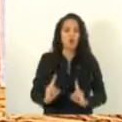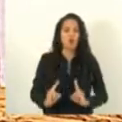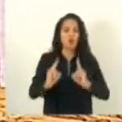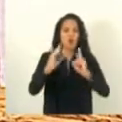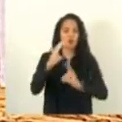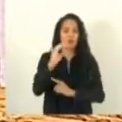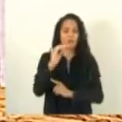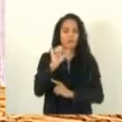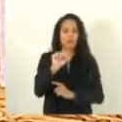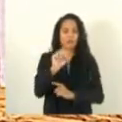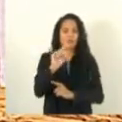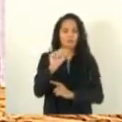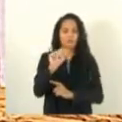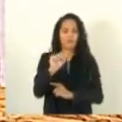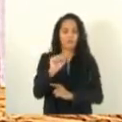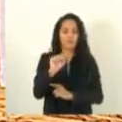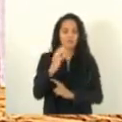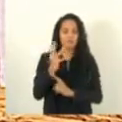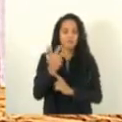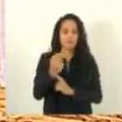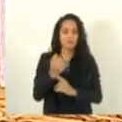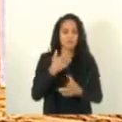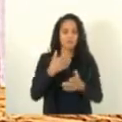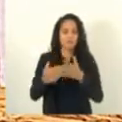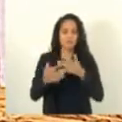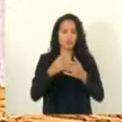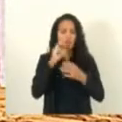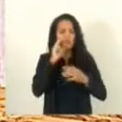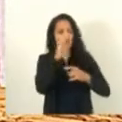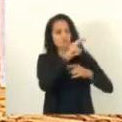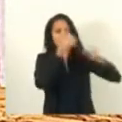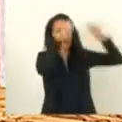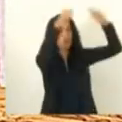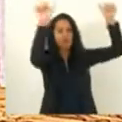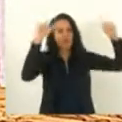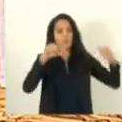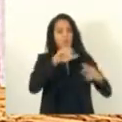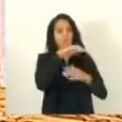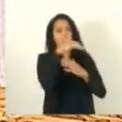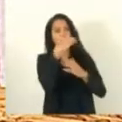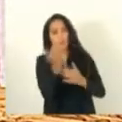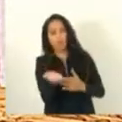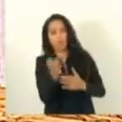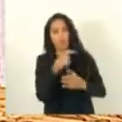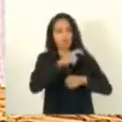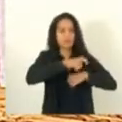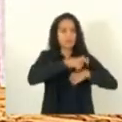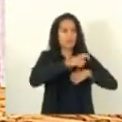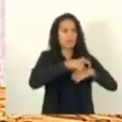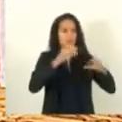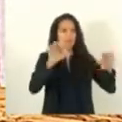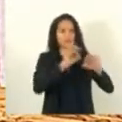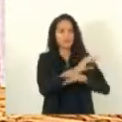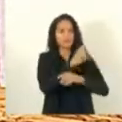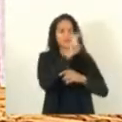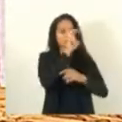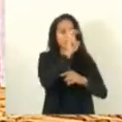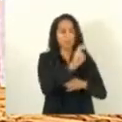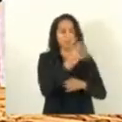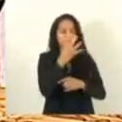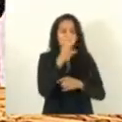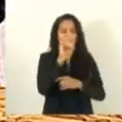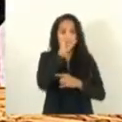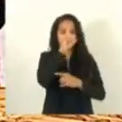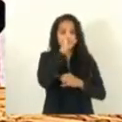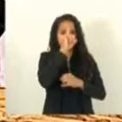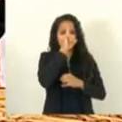mas qualquer um ainda pode ir lá e olhar. Está escrito lá, tempo para conclusão, 540 dias.